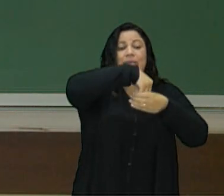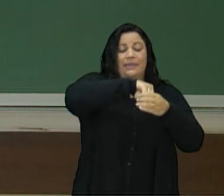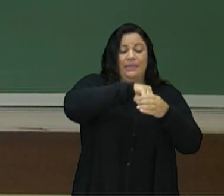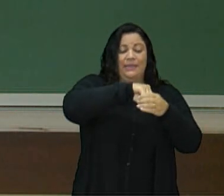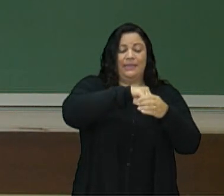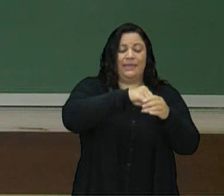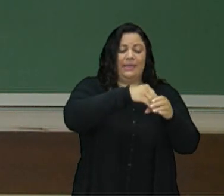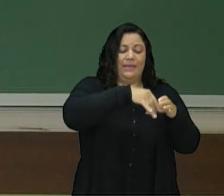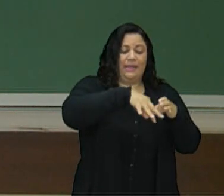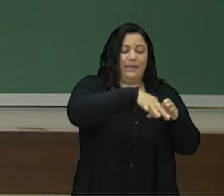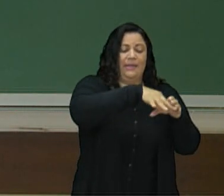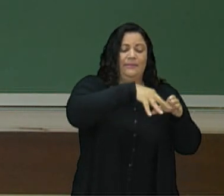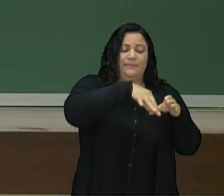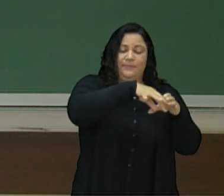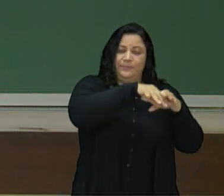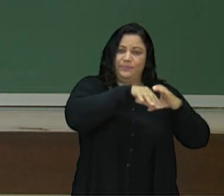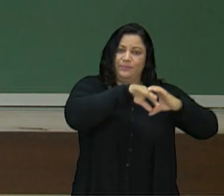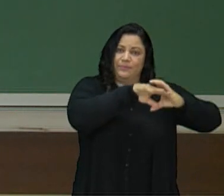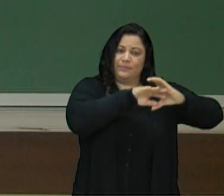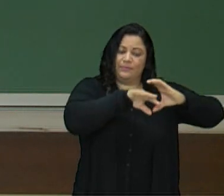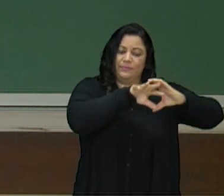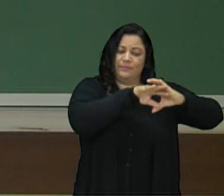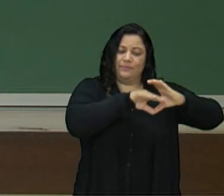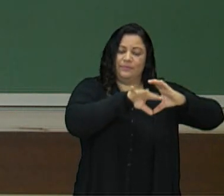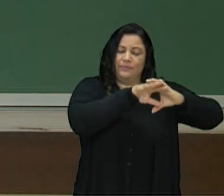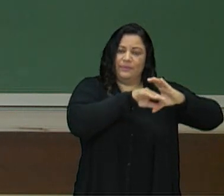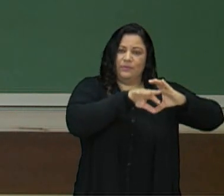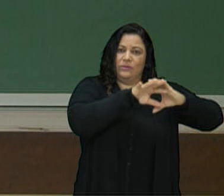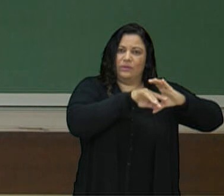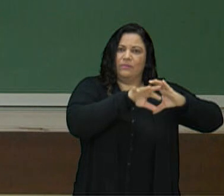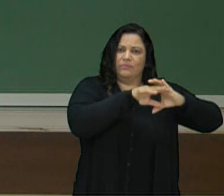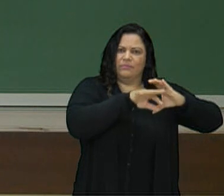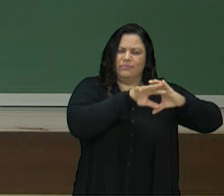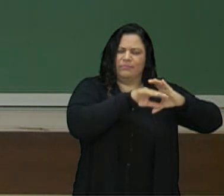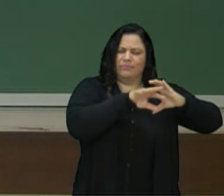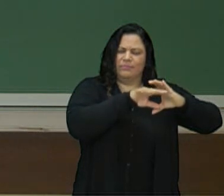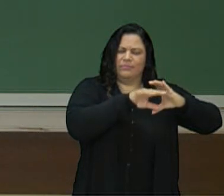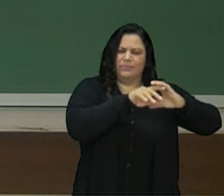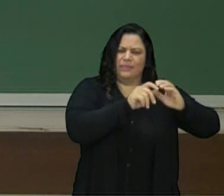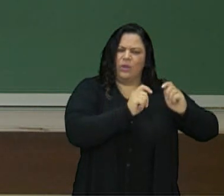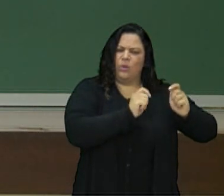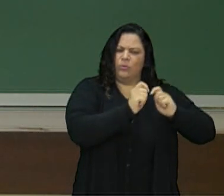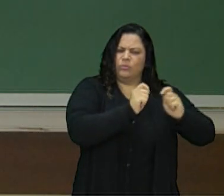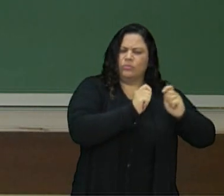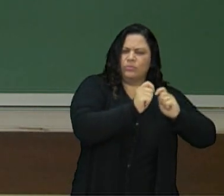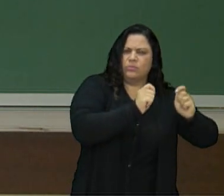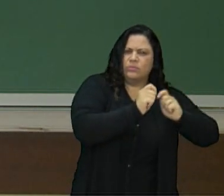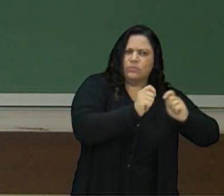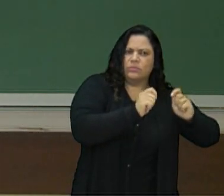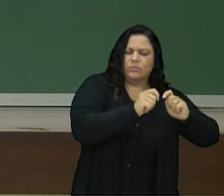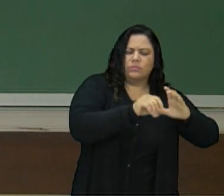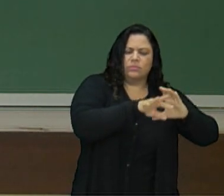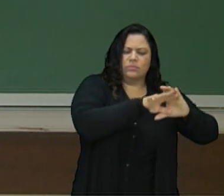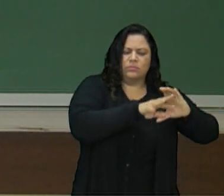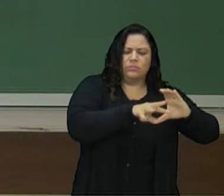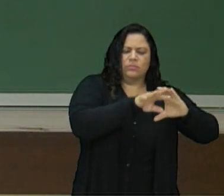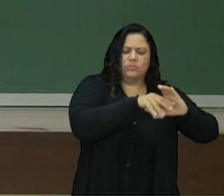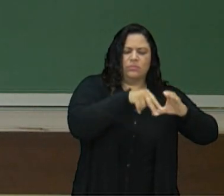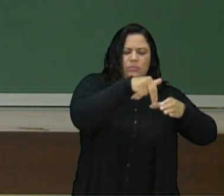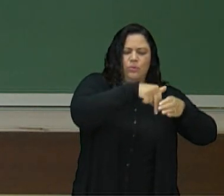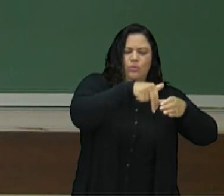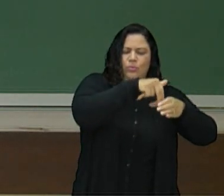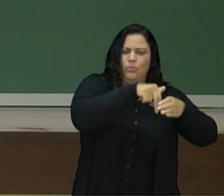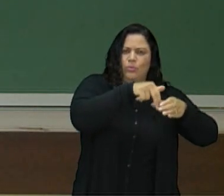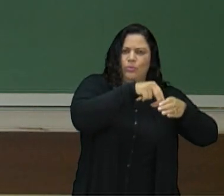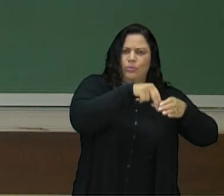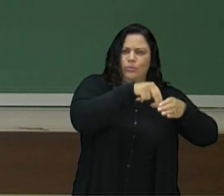grande espaço e está ligada ao controle da concentração de sais no citoplasma. Ocupa um espaço tão grande que o núcleo acaba sendo